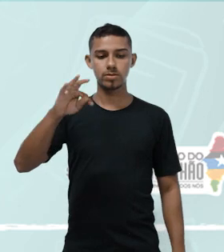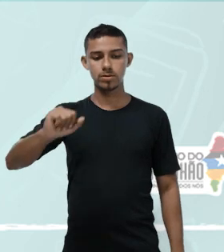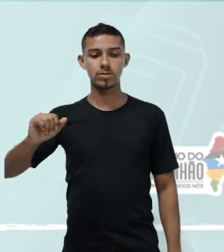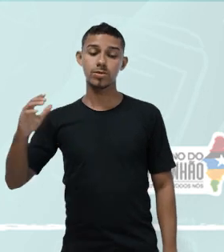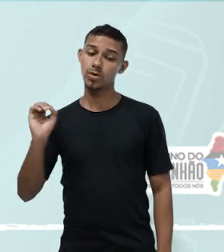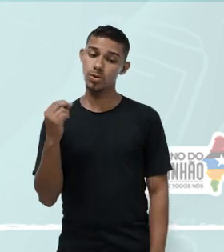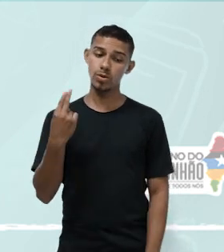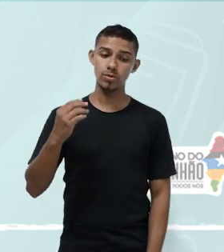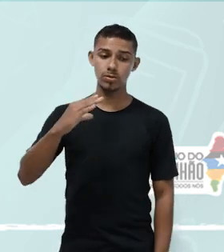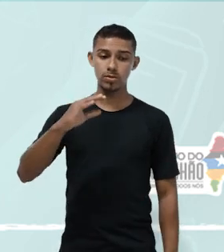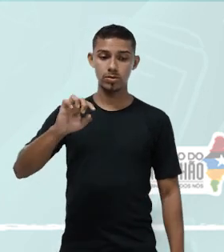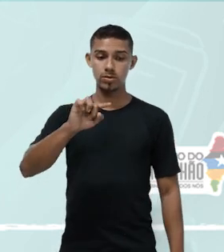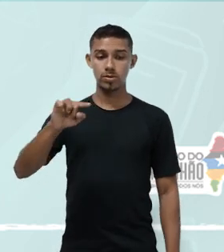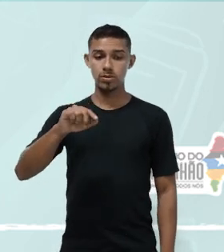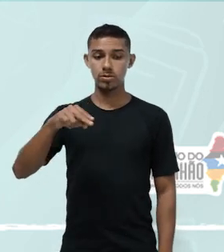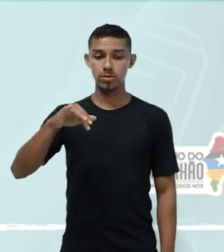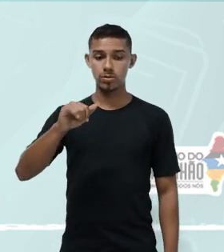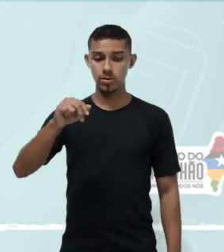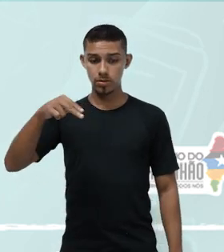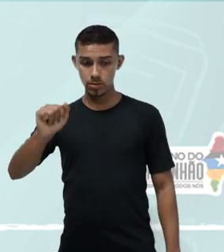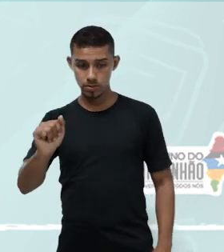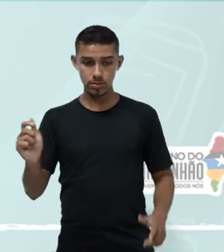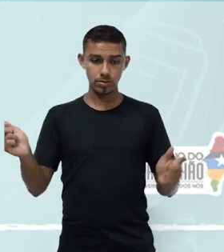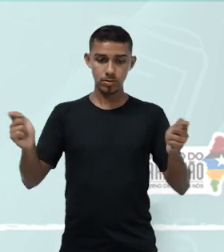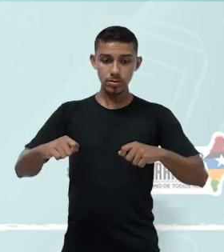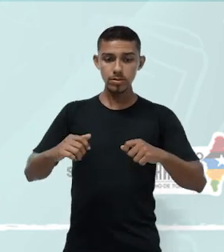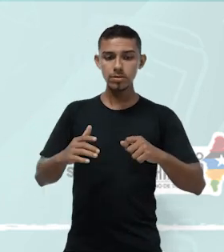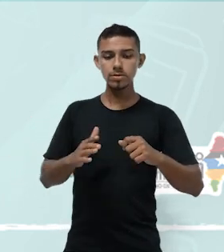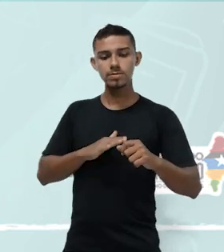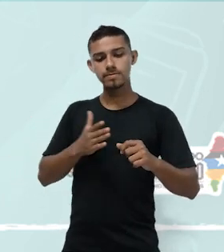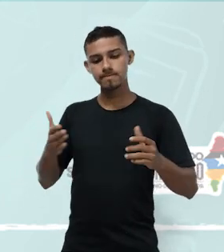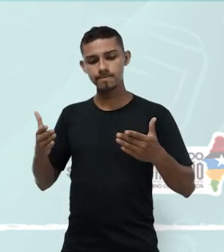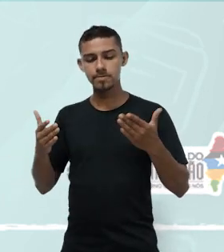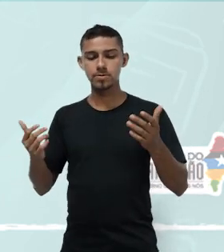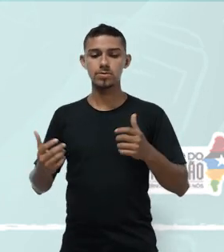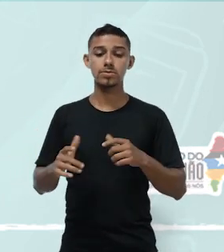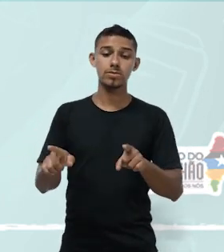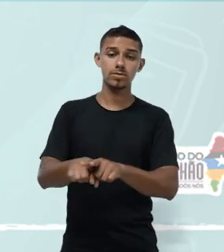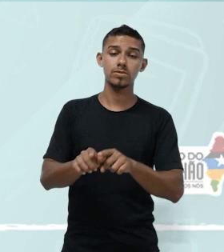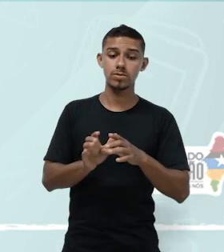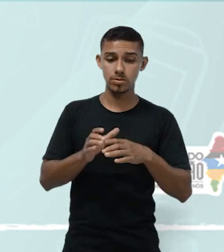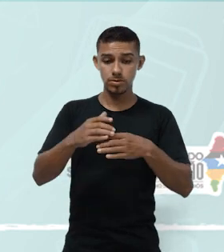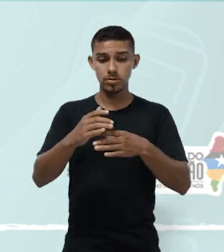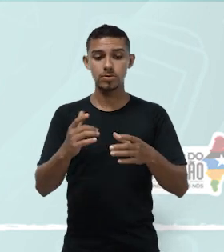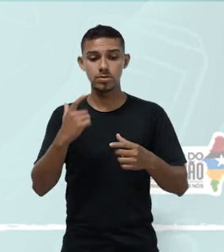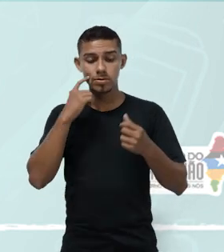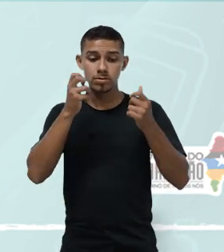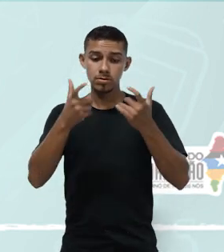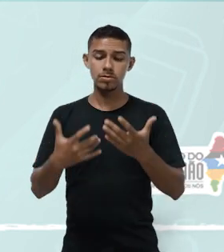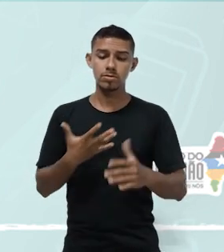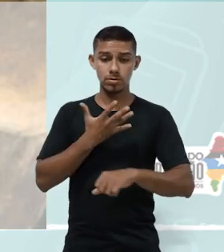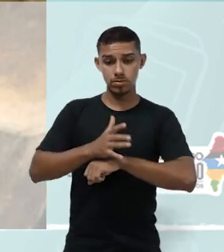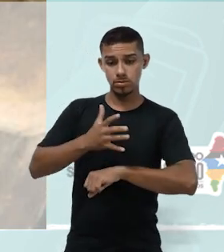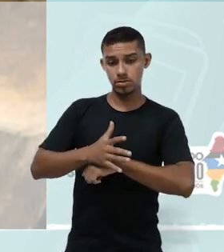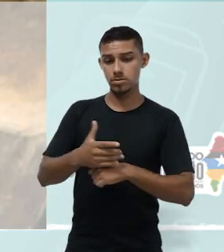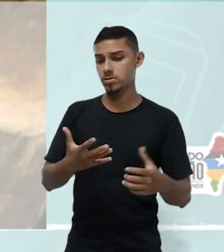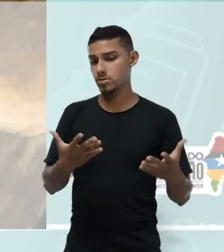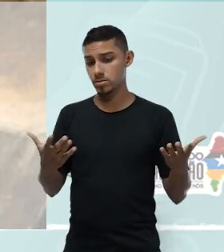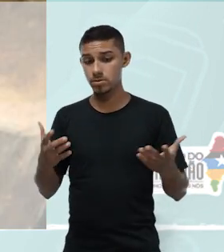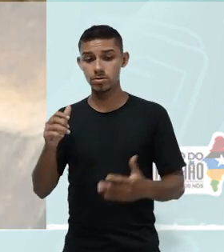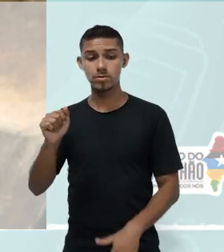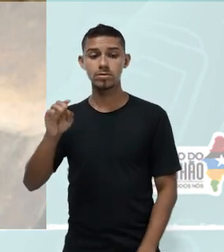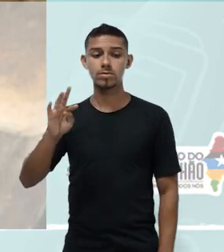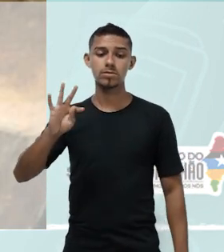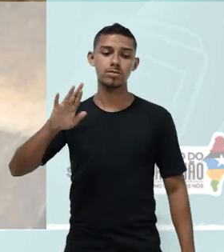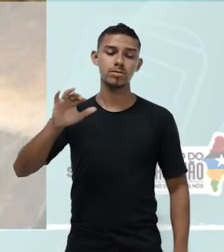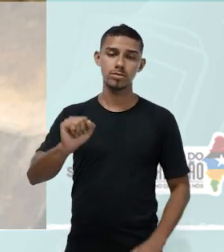frente. Muita geometrização da forma e cilindros, cones e esferas. Na prática, ela é meio abstrata, então eu não tenho preocupação